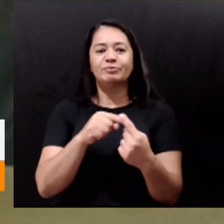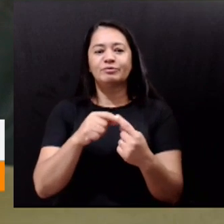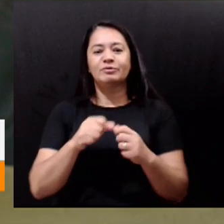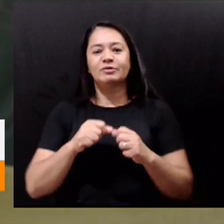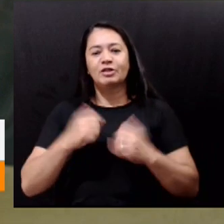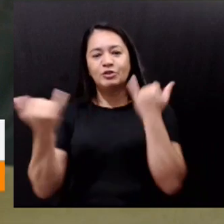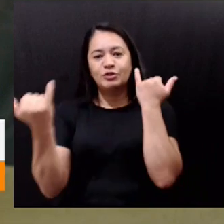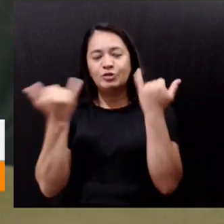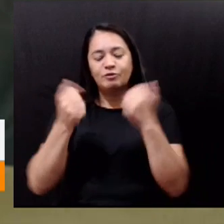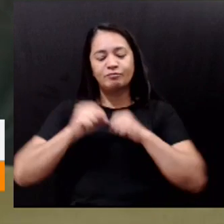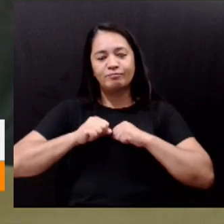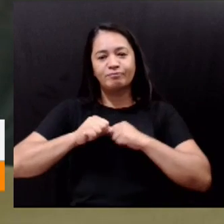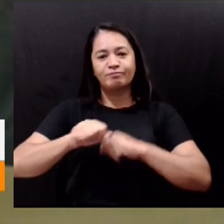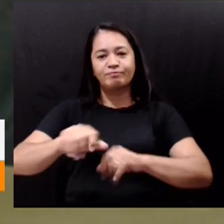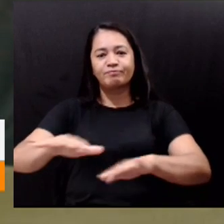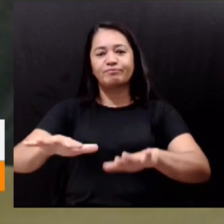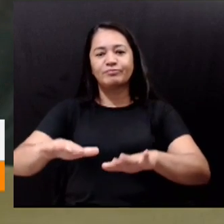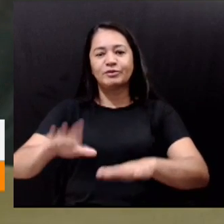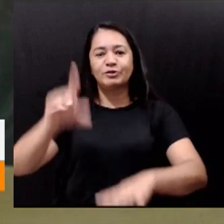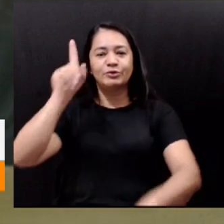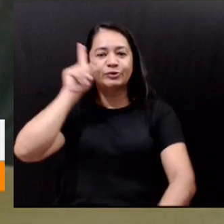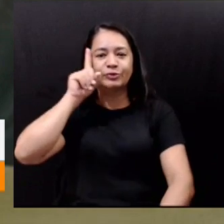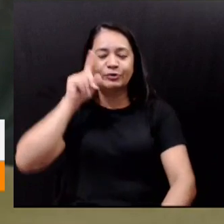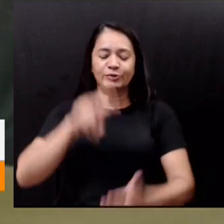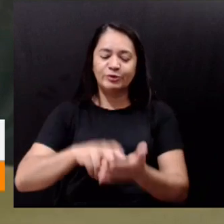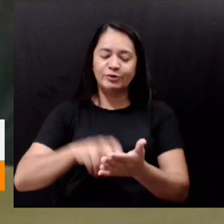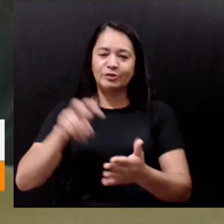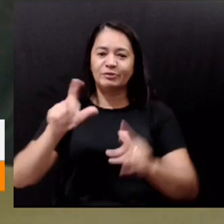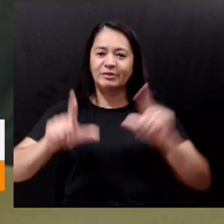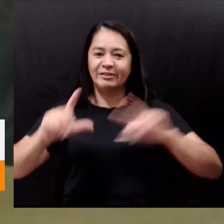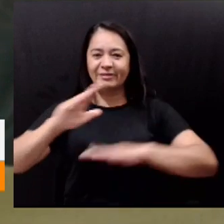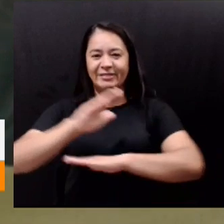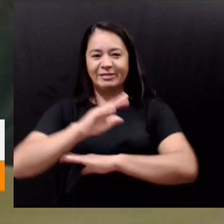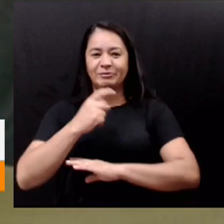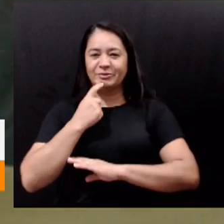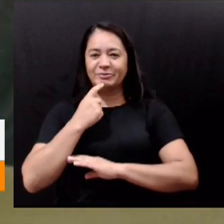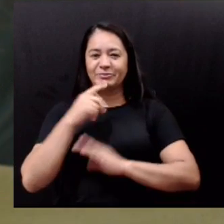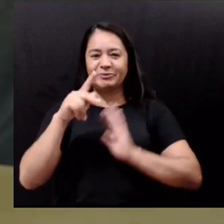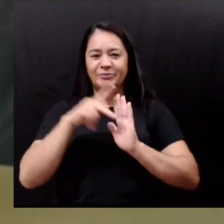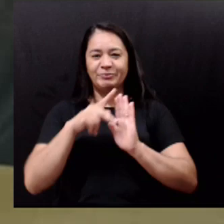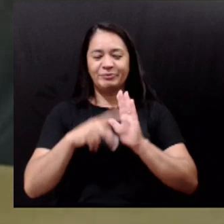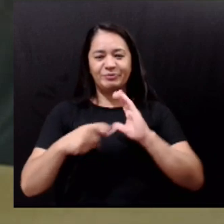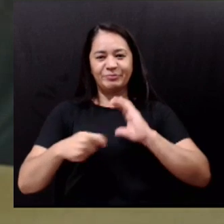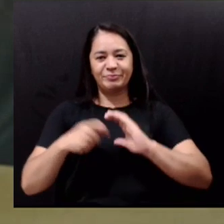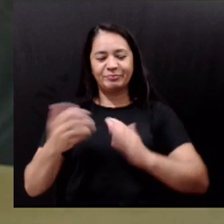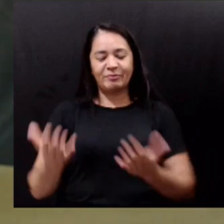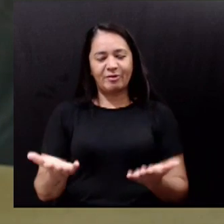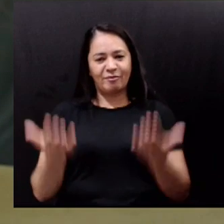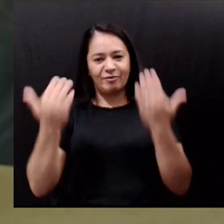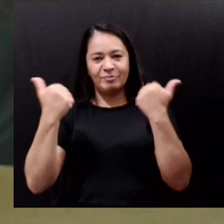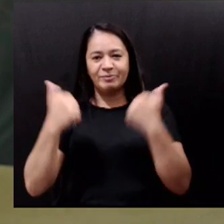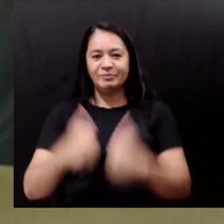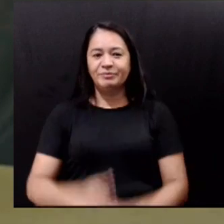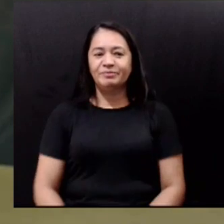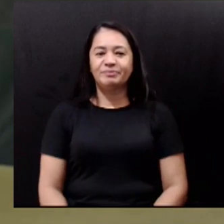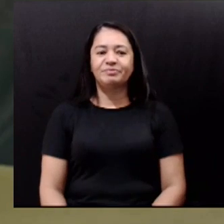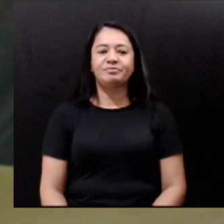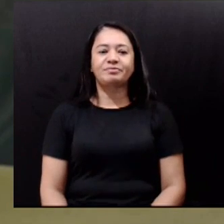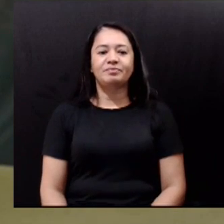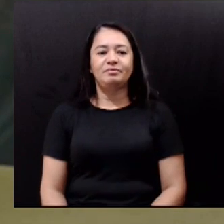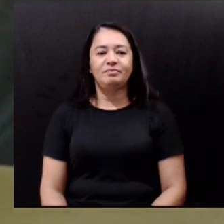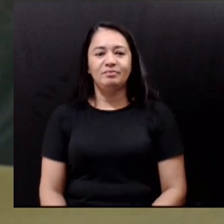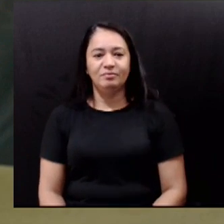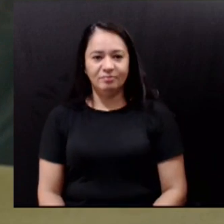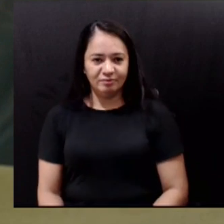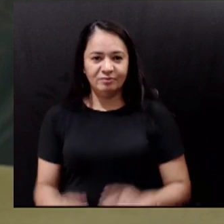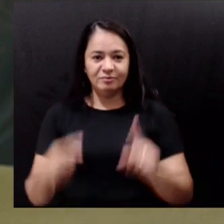né, todas as manhãs aqui na TV Câmara Campinas através do nosso estúdio Câmara. Vamos lá, produção, 8h34. A gente